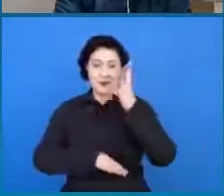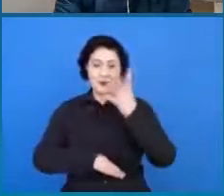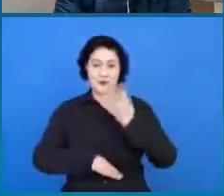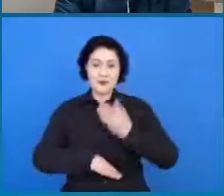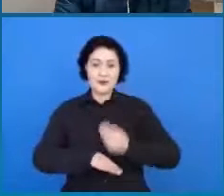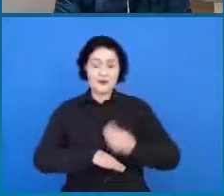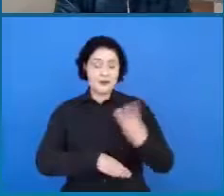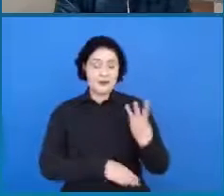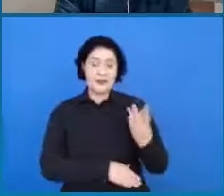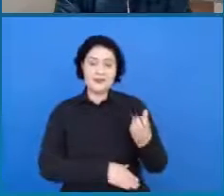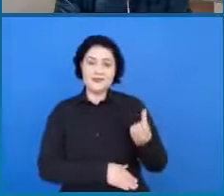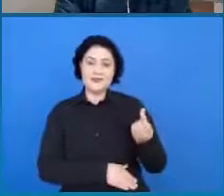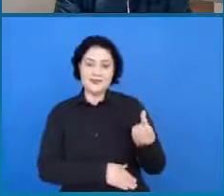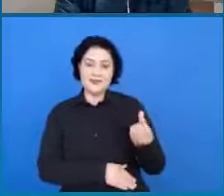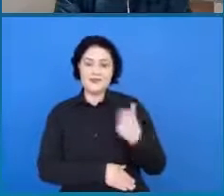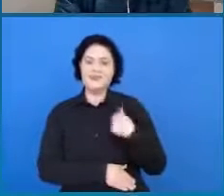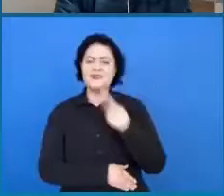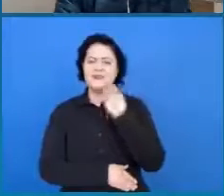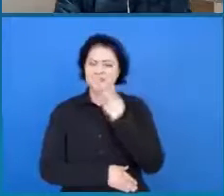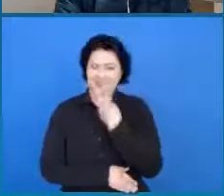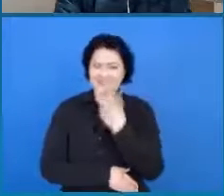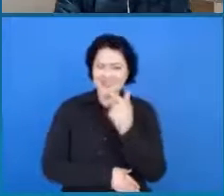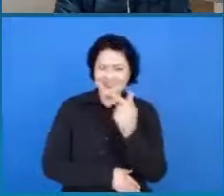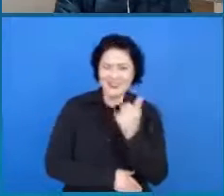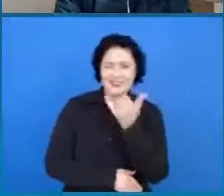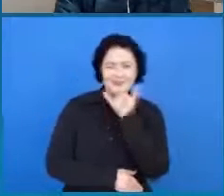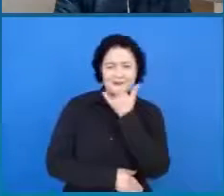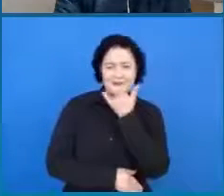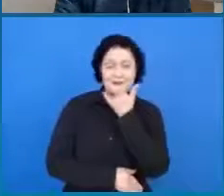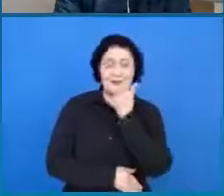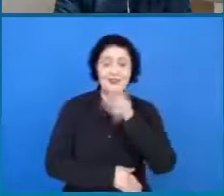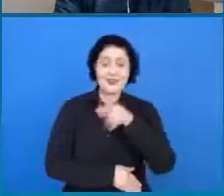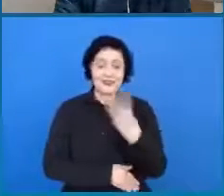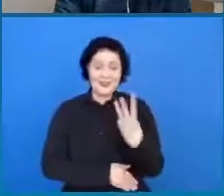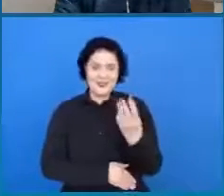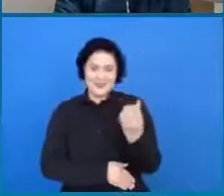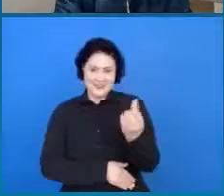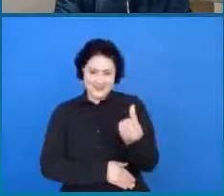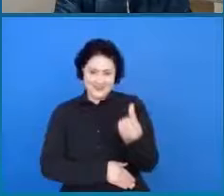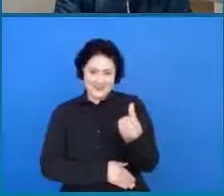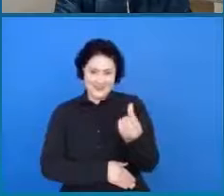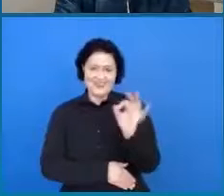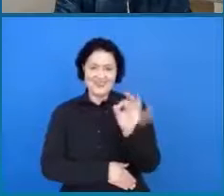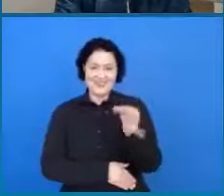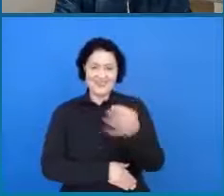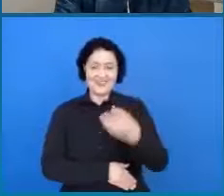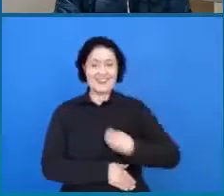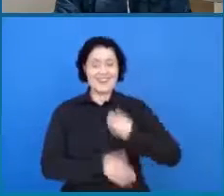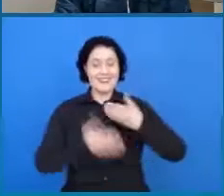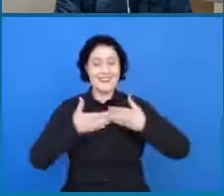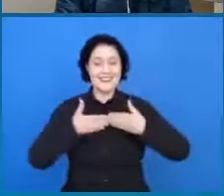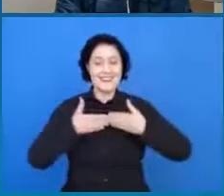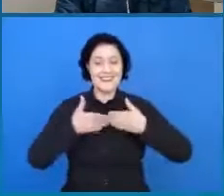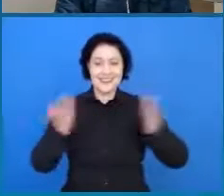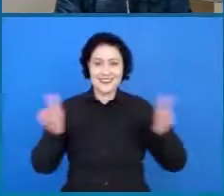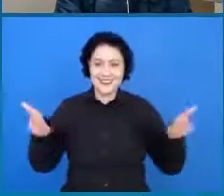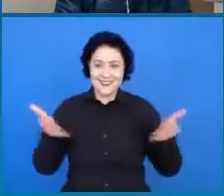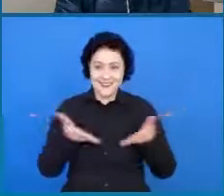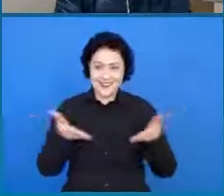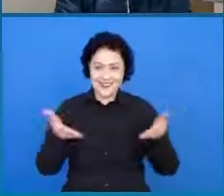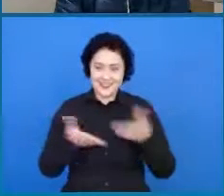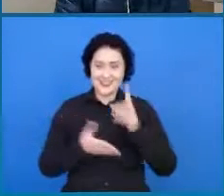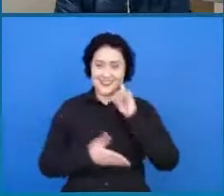Volume 36 eu falei 37 né é o 36 que estaremos lançando agora